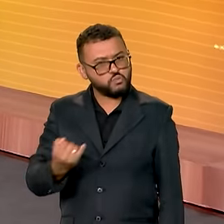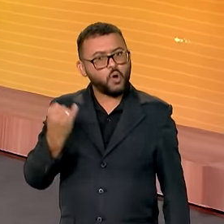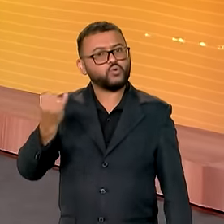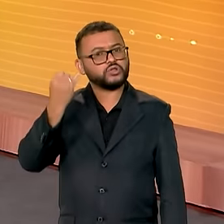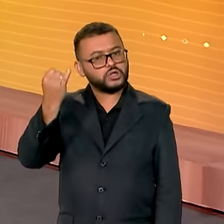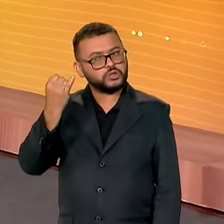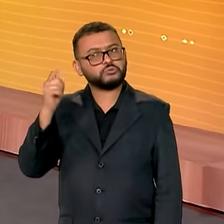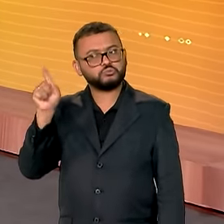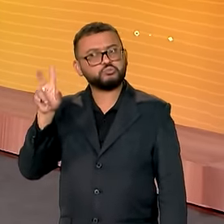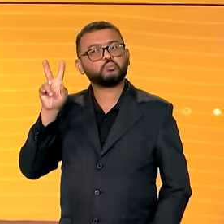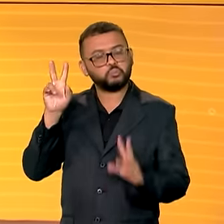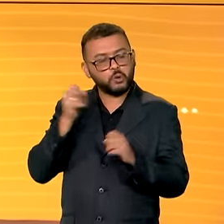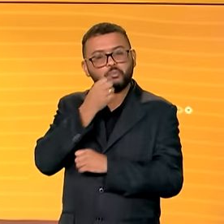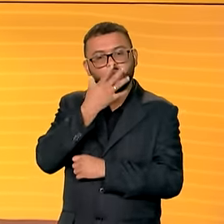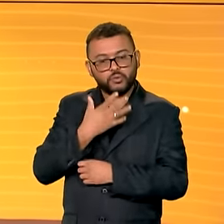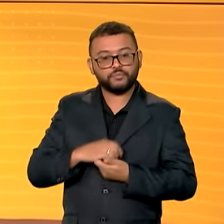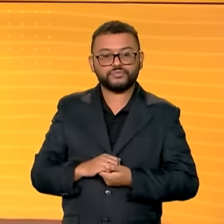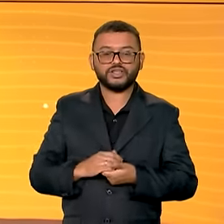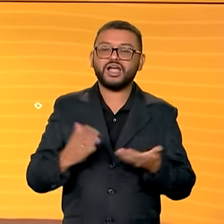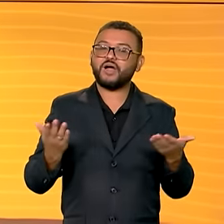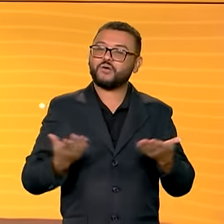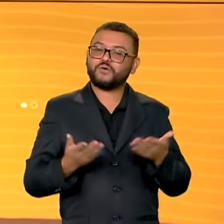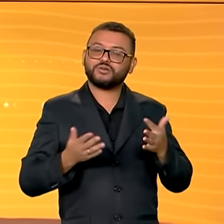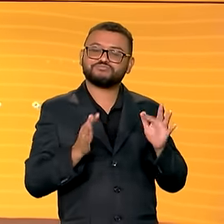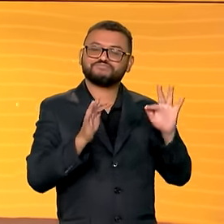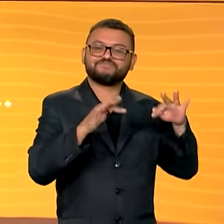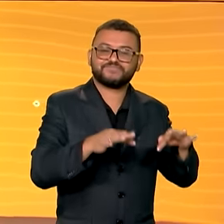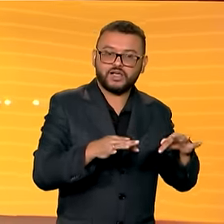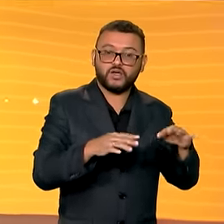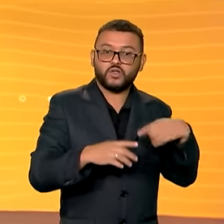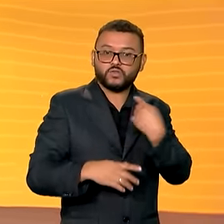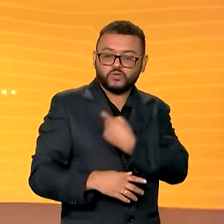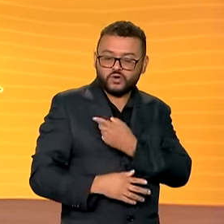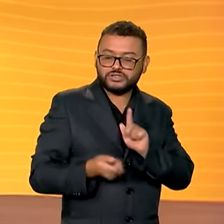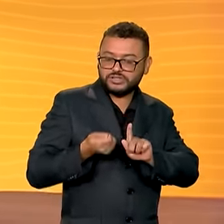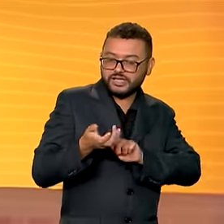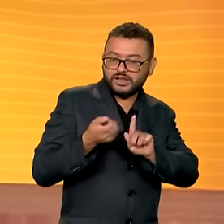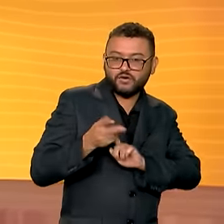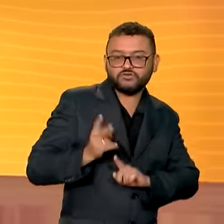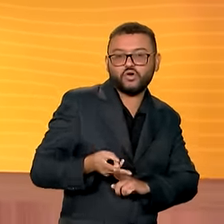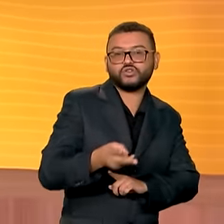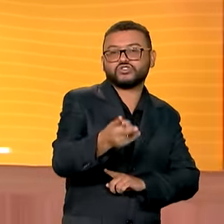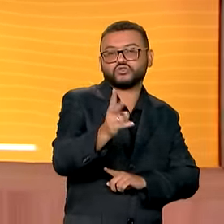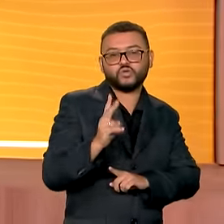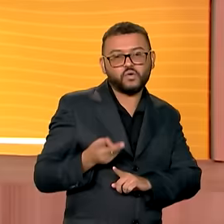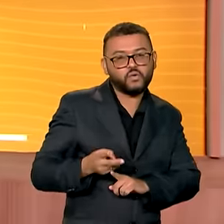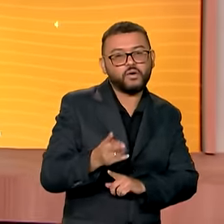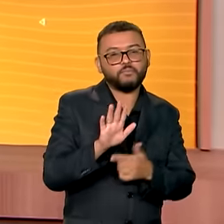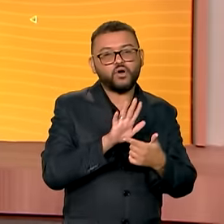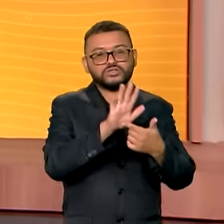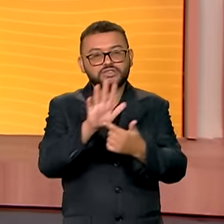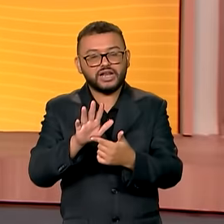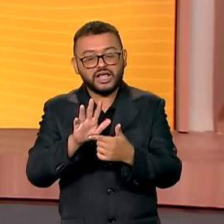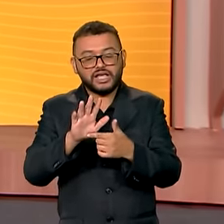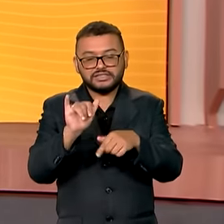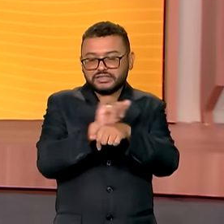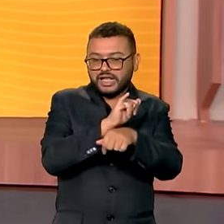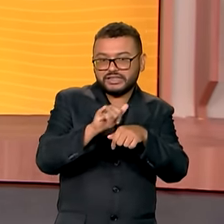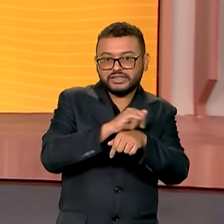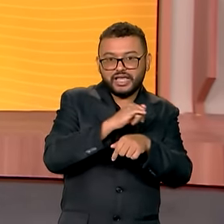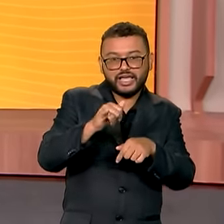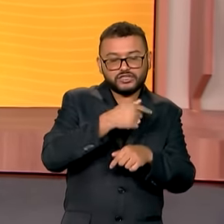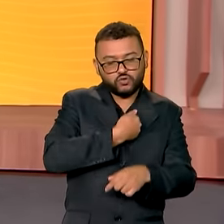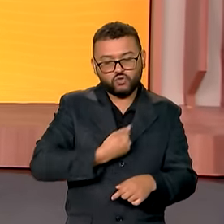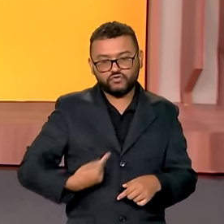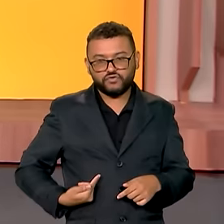Importantíssimo para a gente. É isso aí. E o Brasil em dia fica por aqui. Mas o canal GOV segue com a programação, mostrando todas as ações do